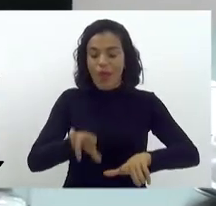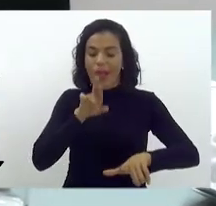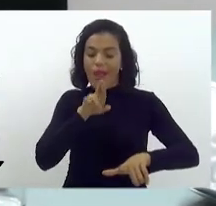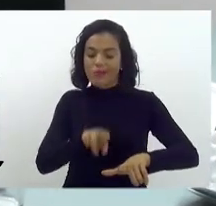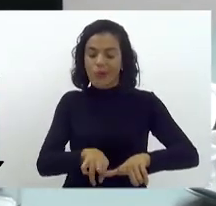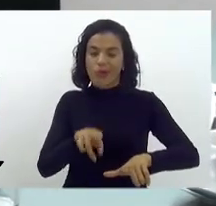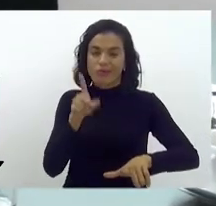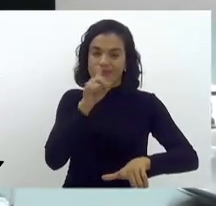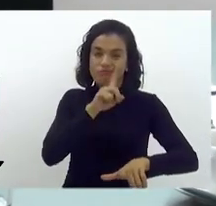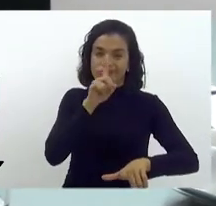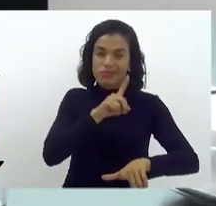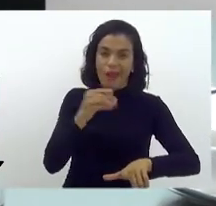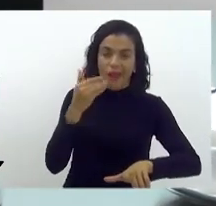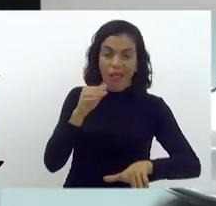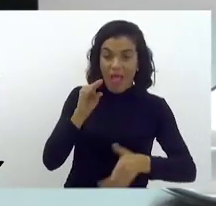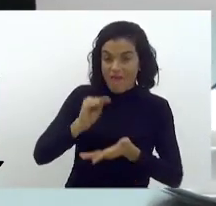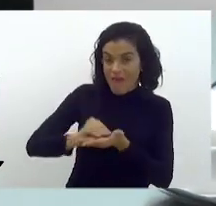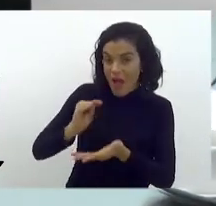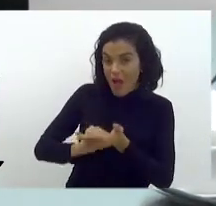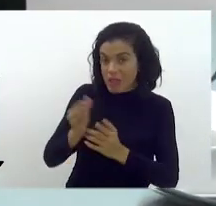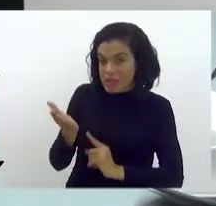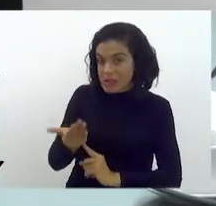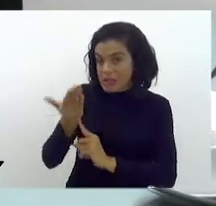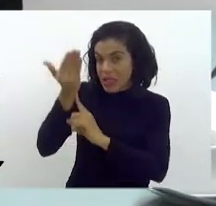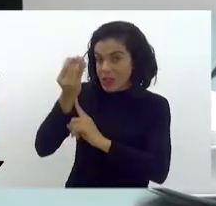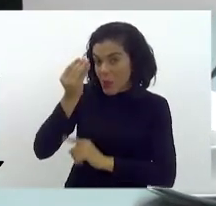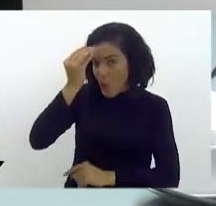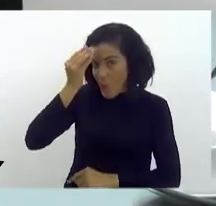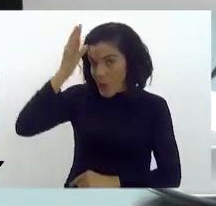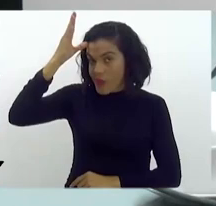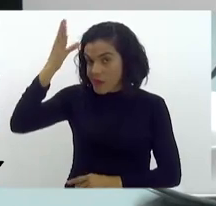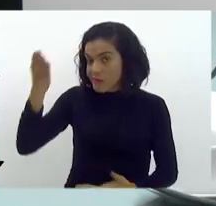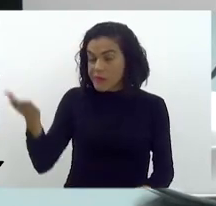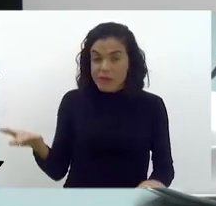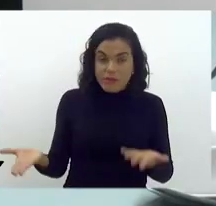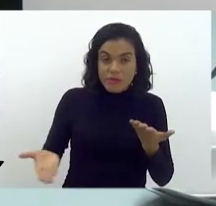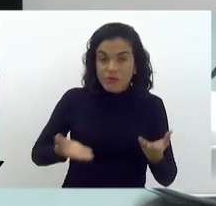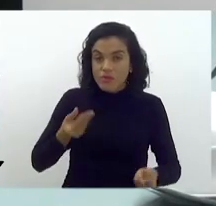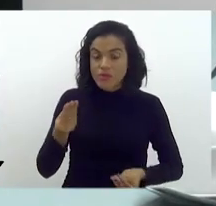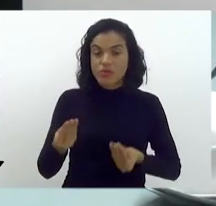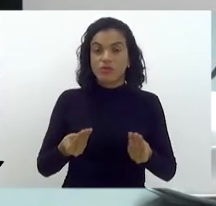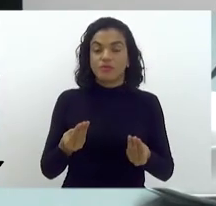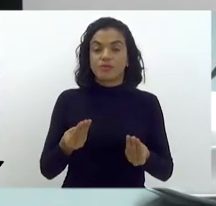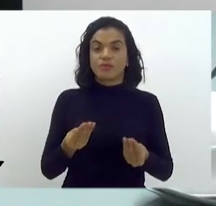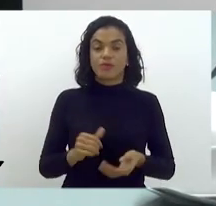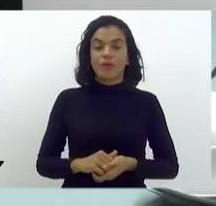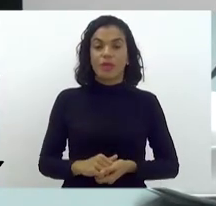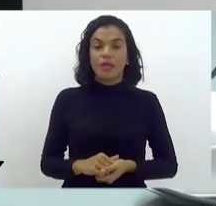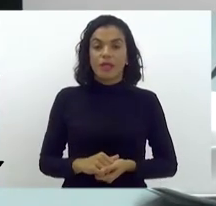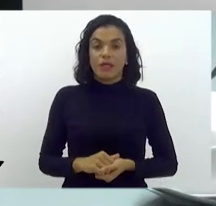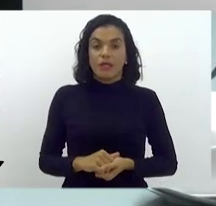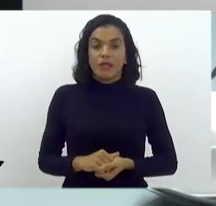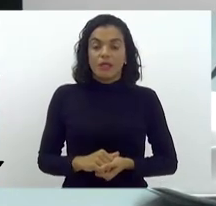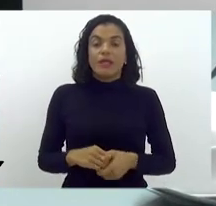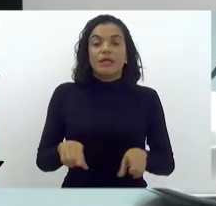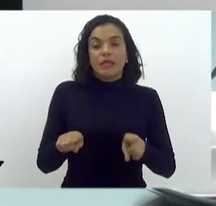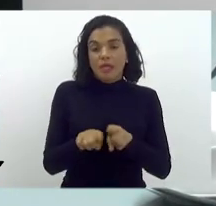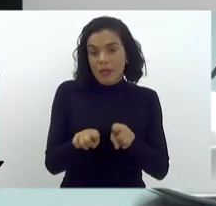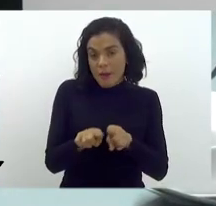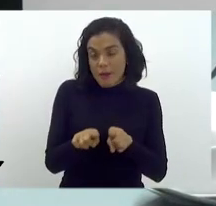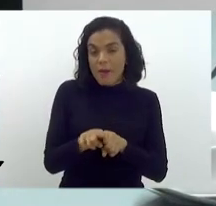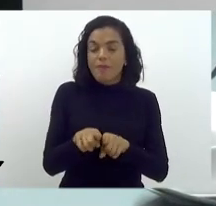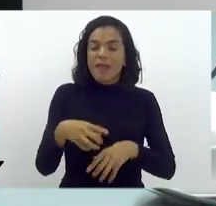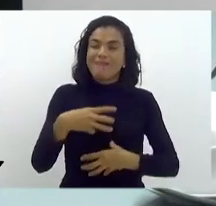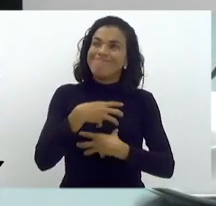carência de Tecnologia de conhecimento como foi amplamente colocada aqui é da mesma forma